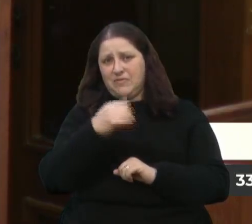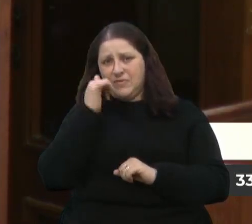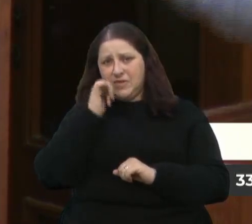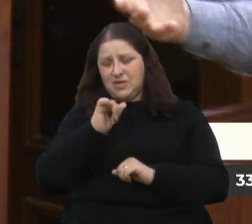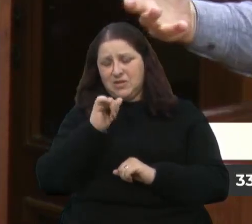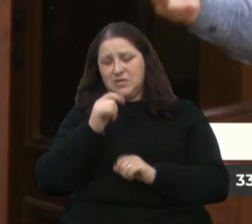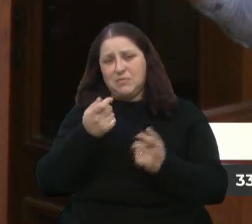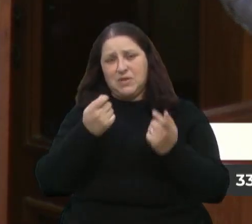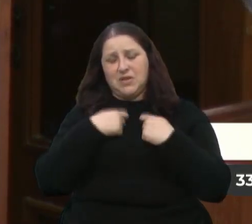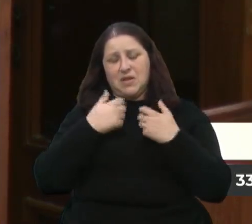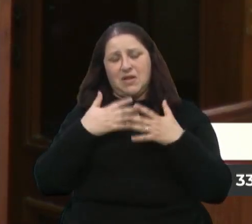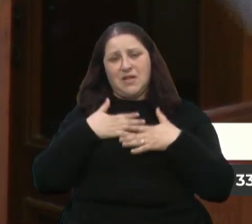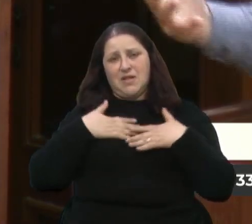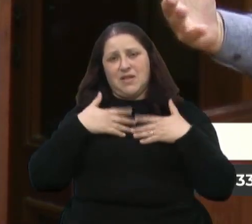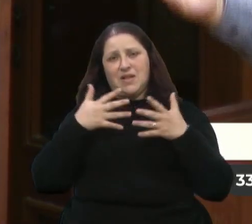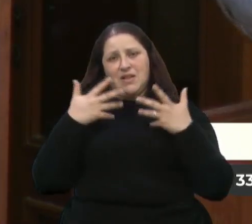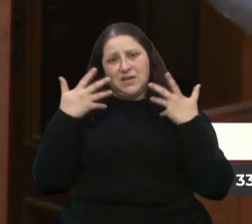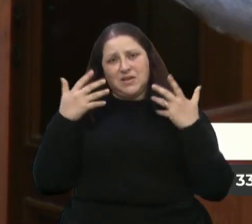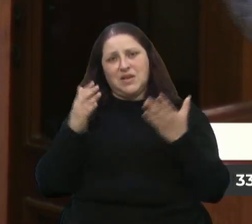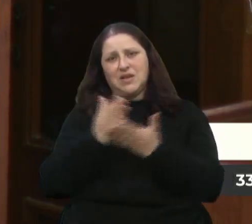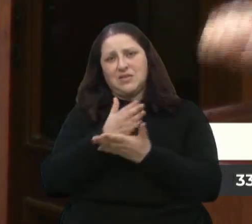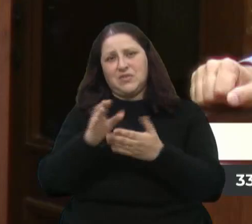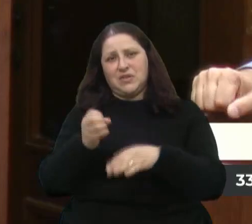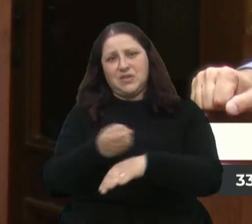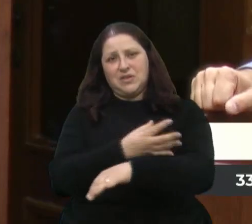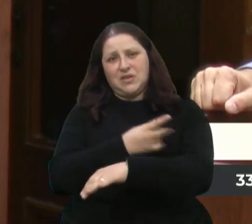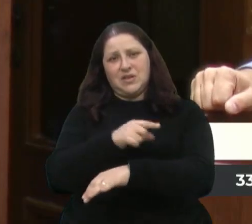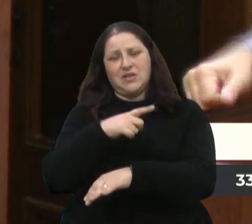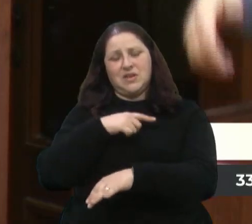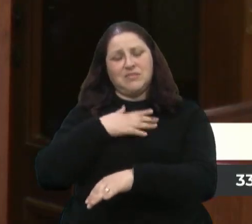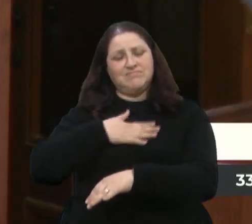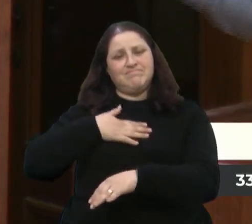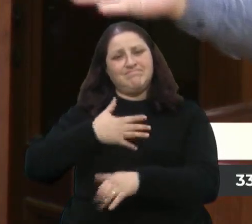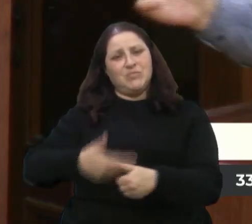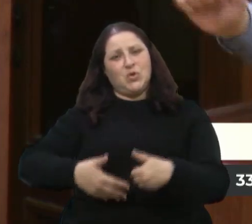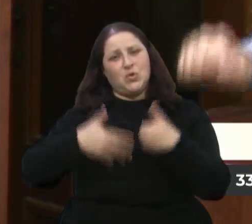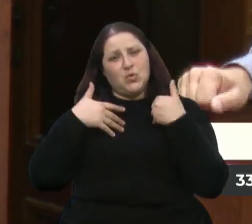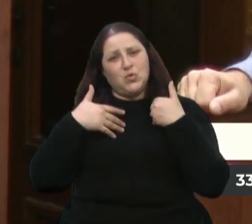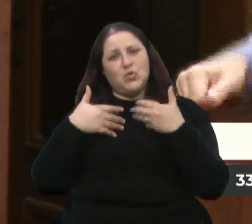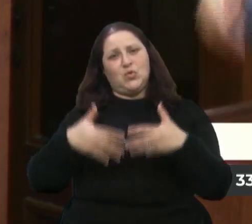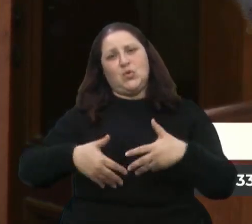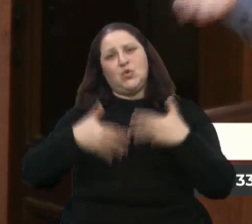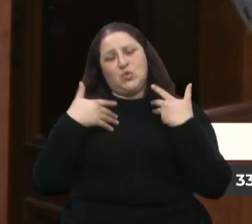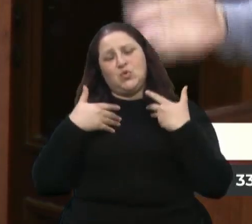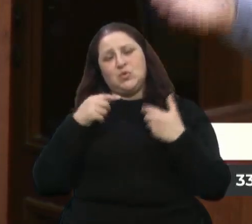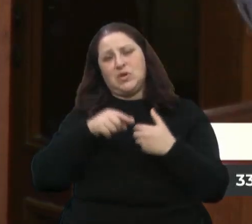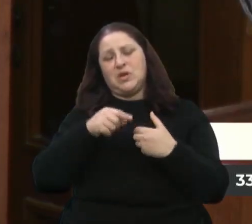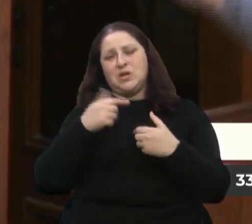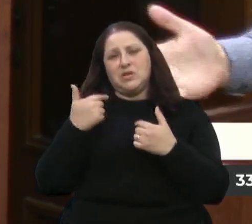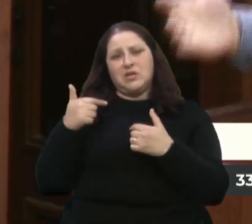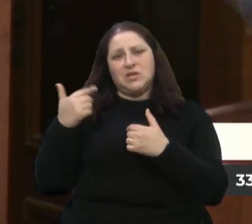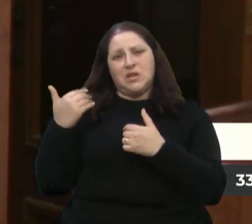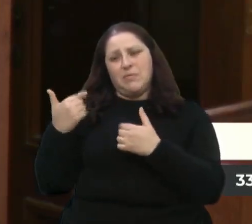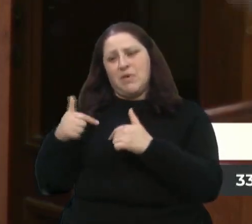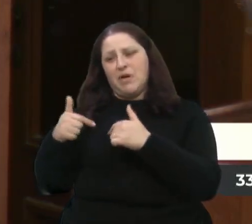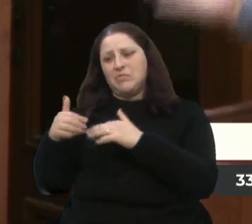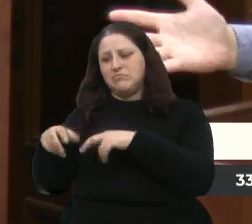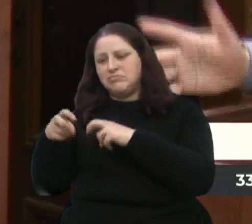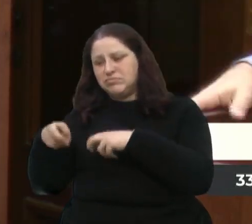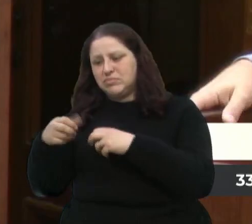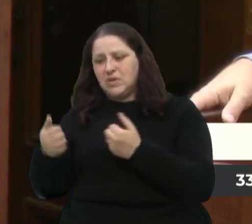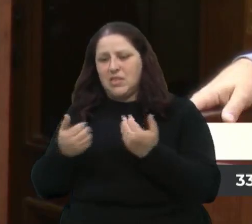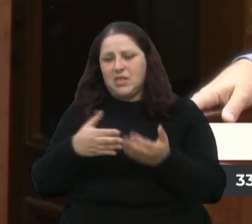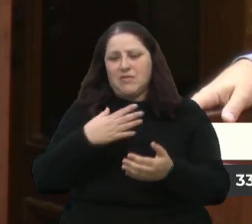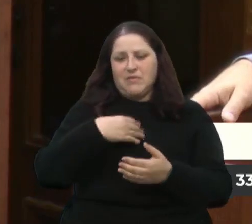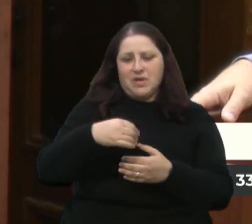me causa muita alegria e, às vezes, me emociona o orgulho que ele tem, por ser um homem que saiu da colônia e conseguiu formar uma filha num curso